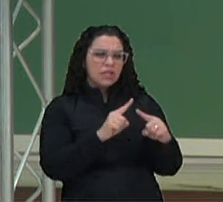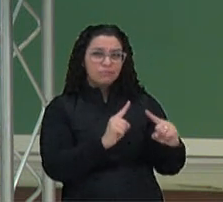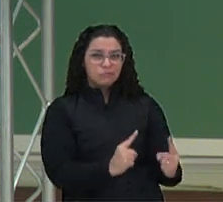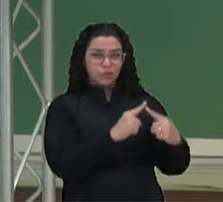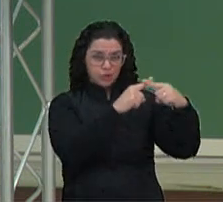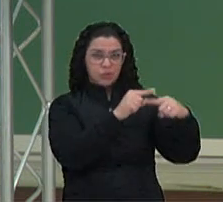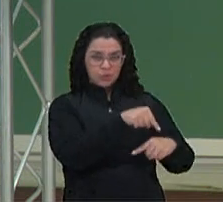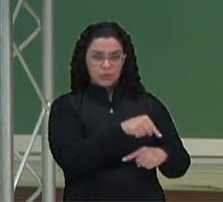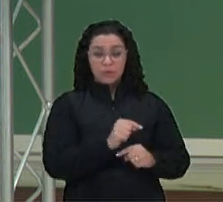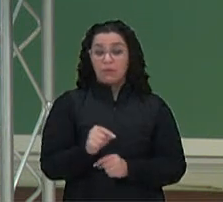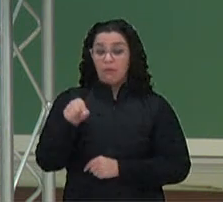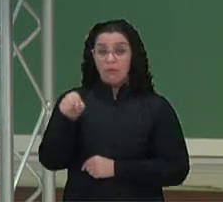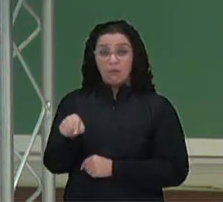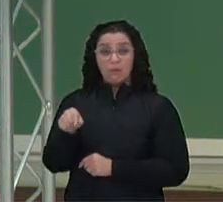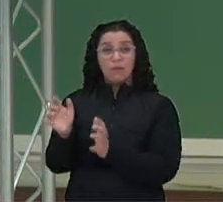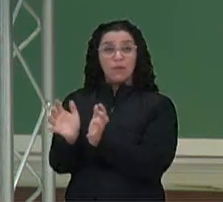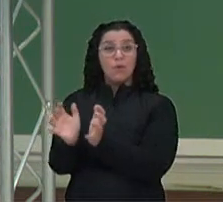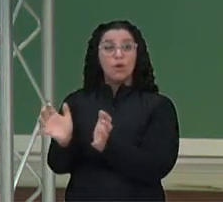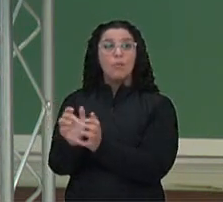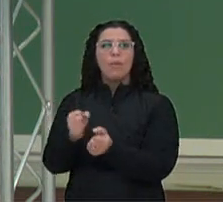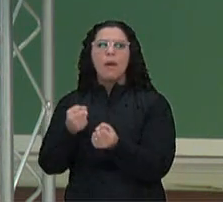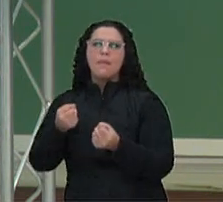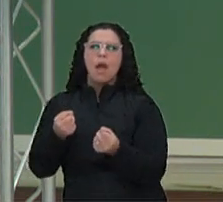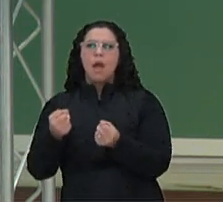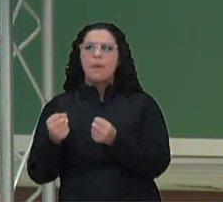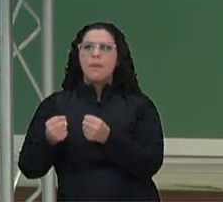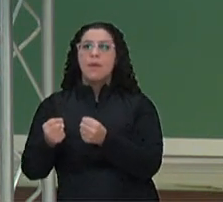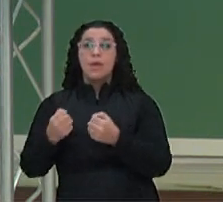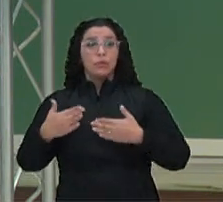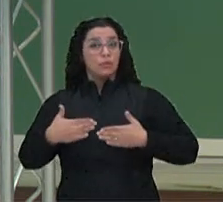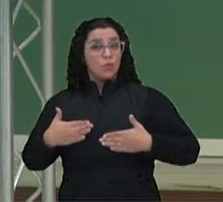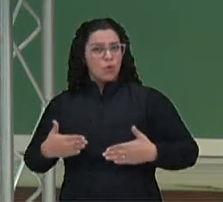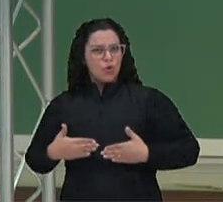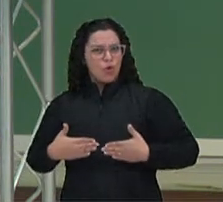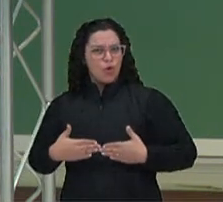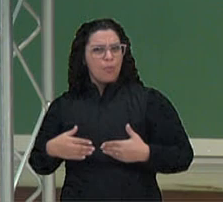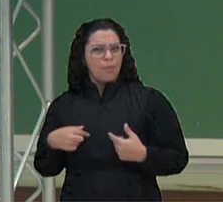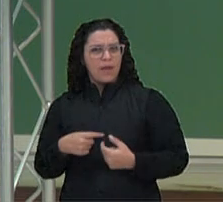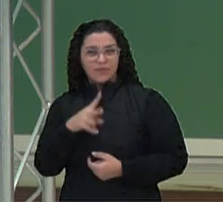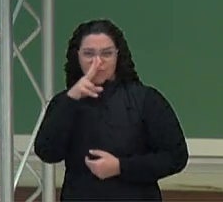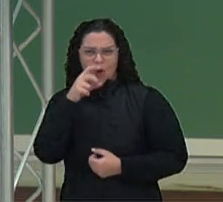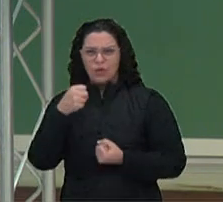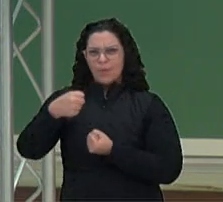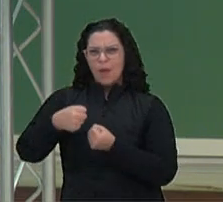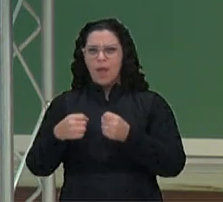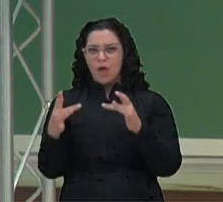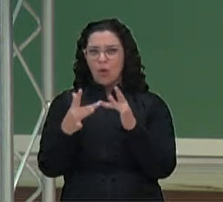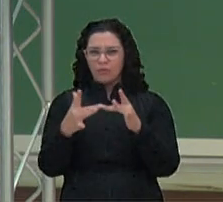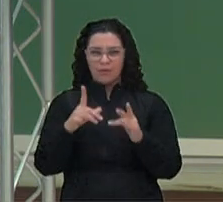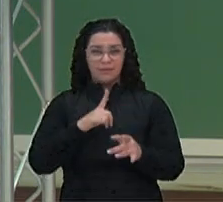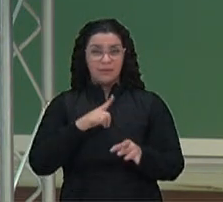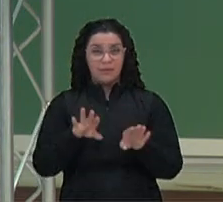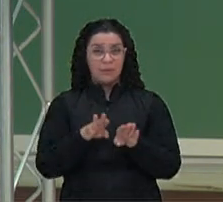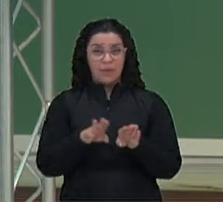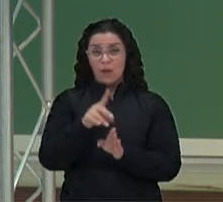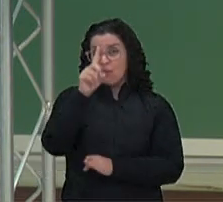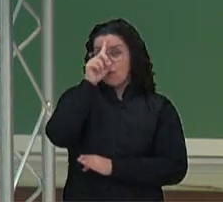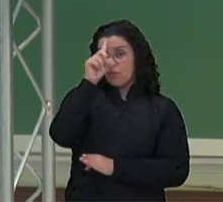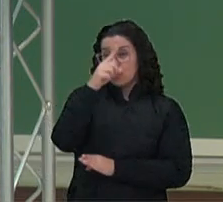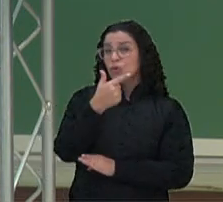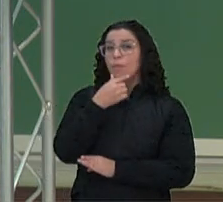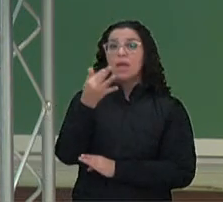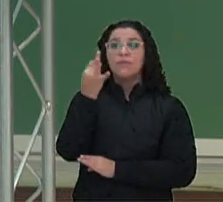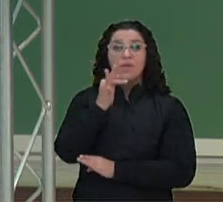estratégias, e o boxe, que é um esporte físico e bem mais brutal, né? Ele foi inventado por um francês chamado